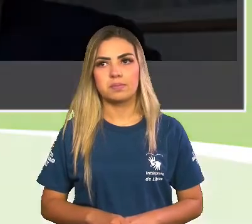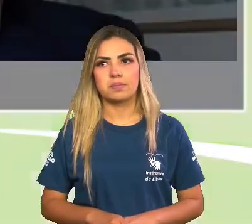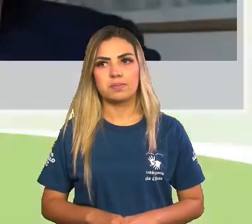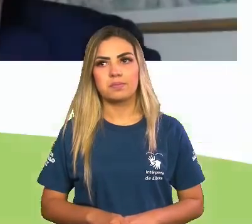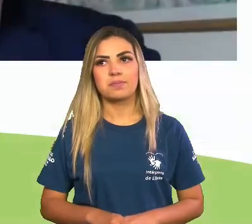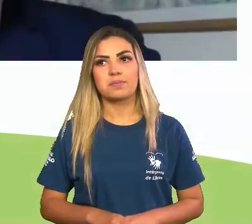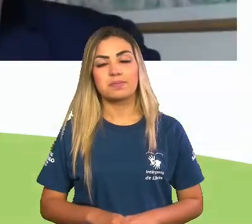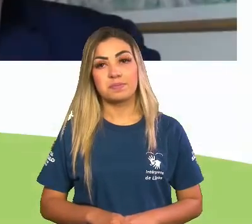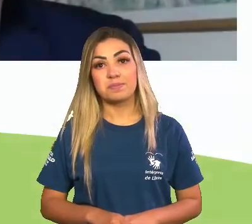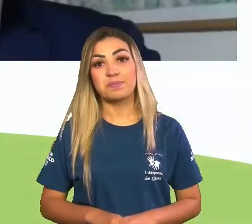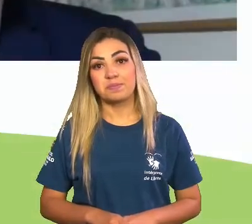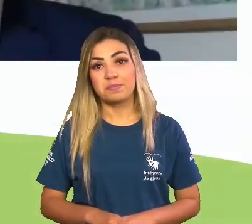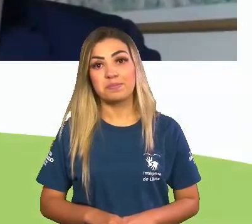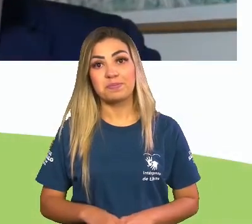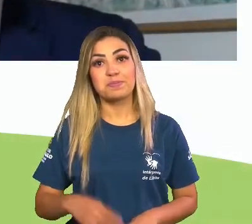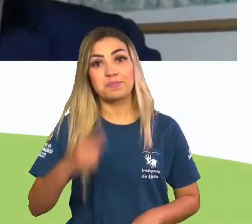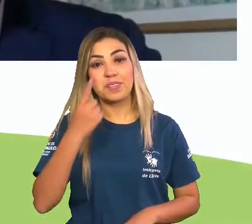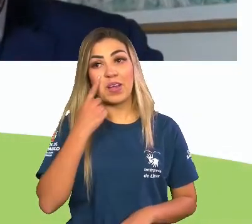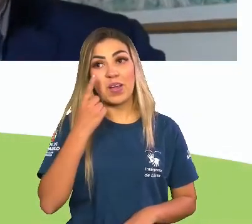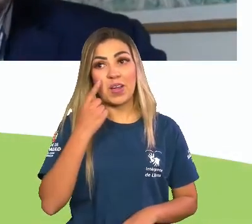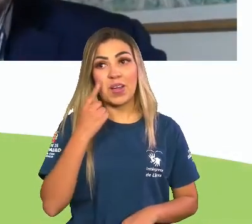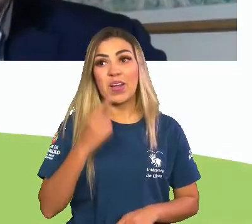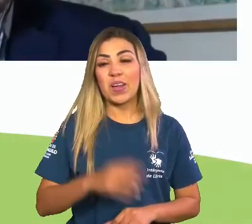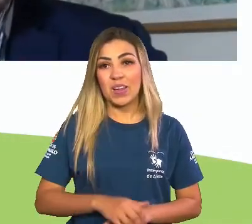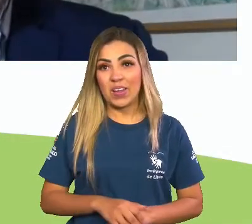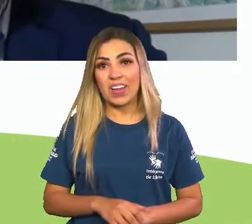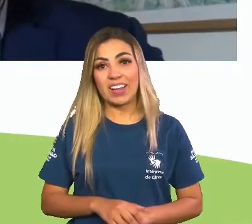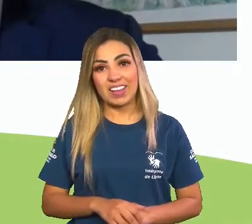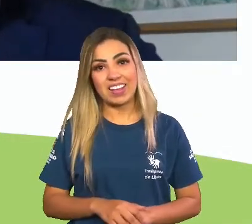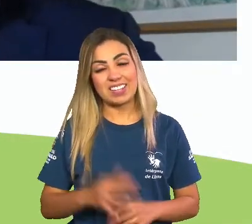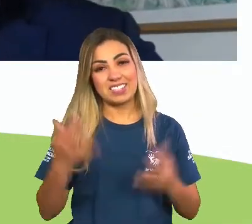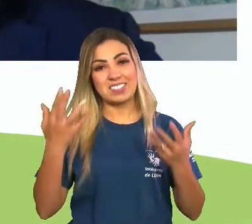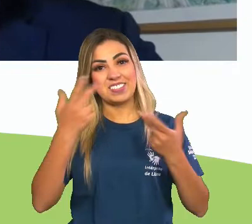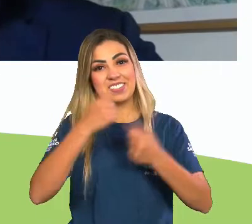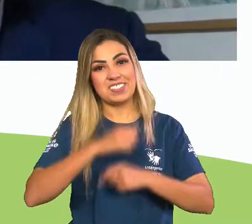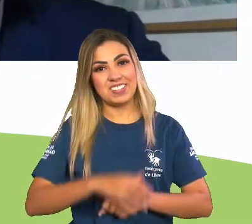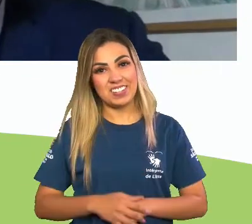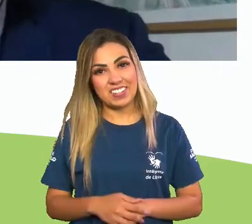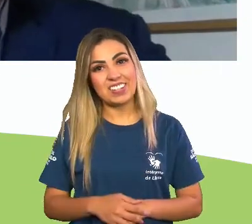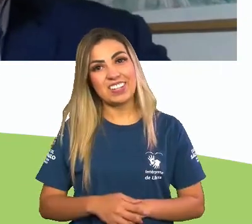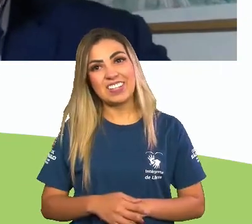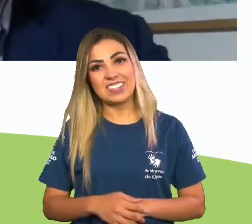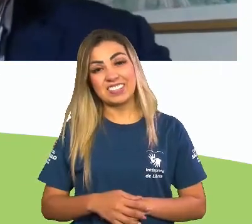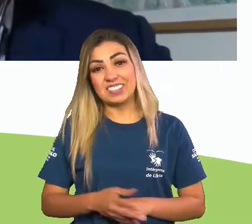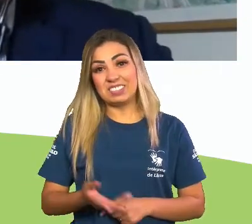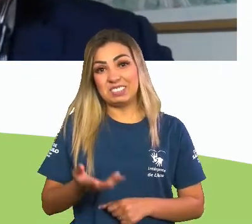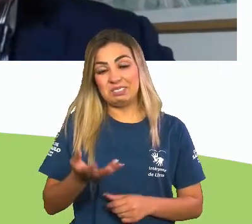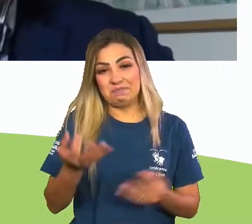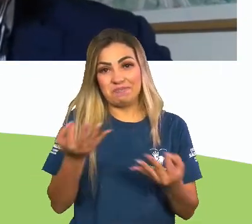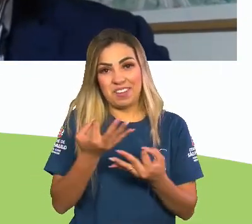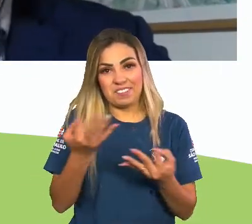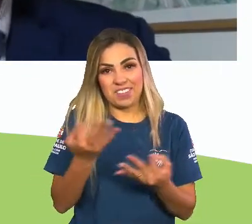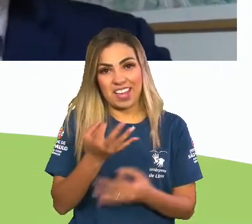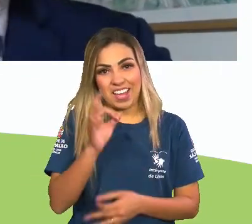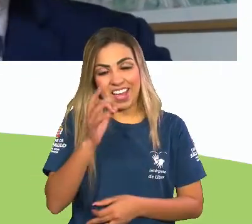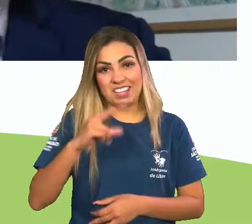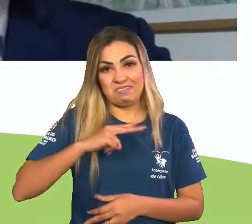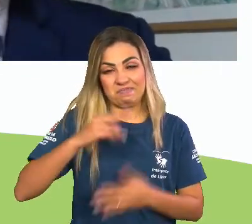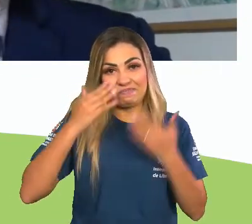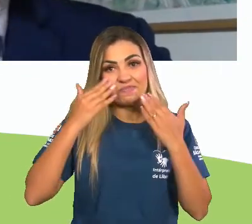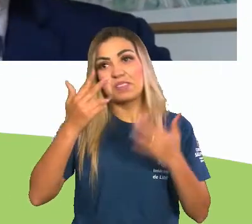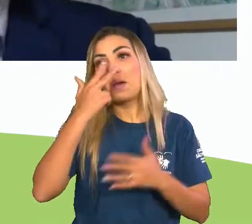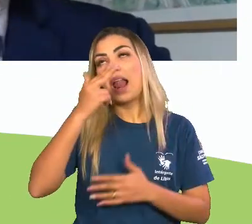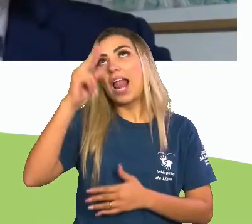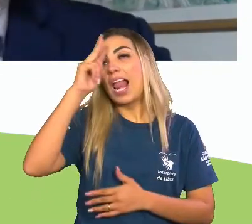Olha, Gustavo, a gente não tá na TV, mas é praticamente um arquivo confidencial, né? Várias